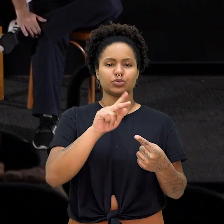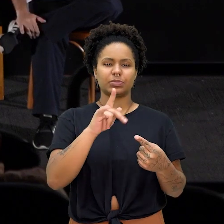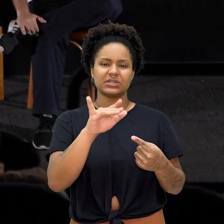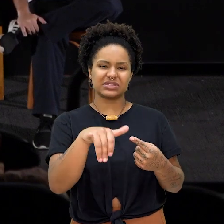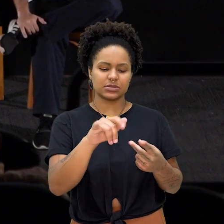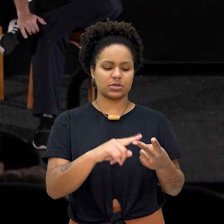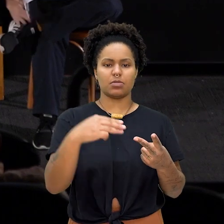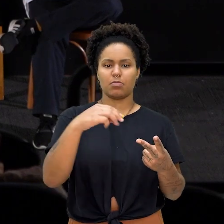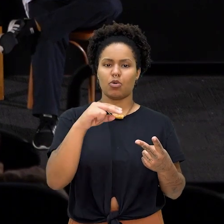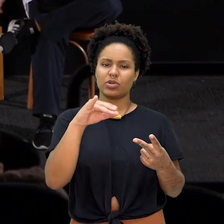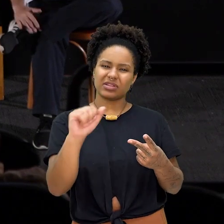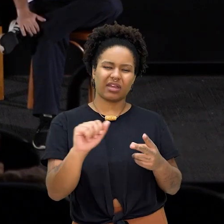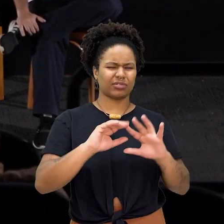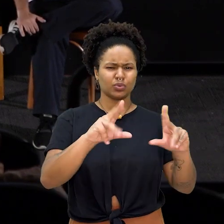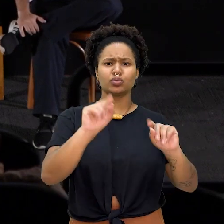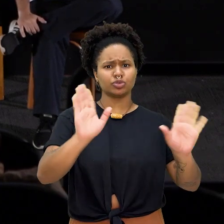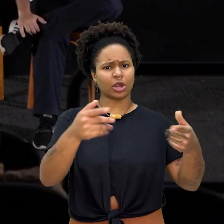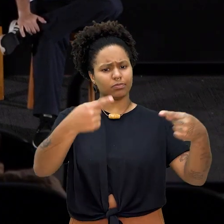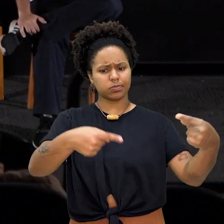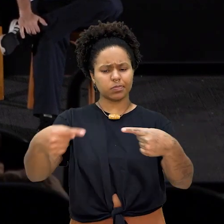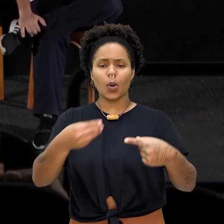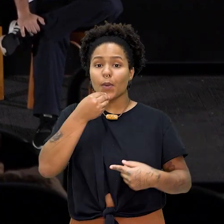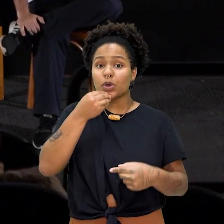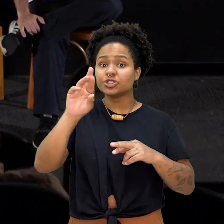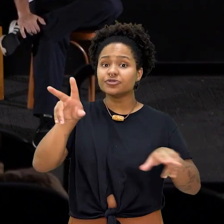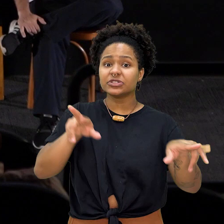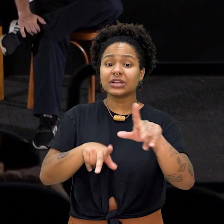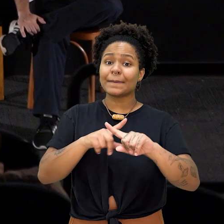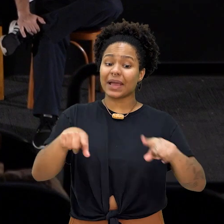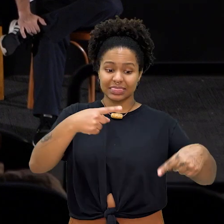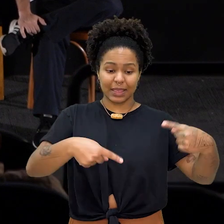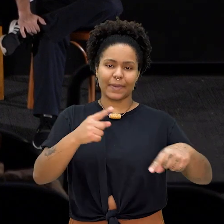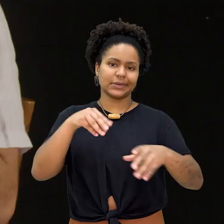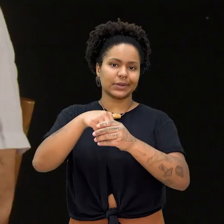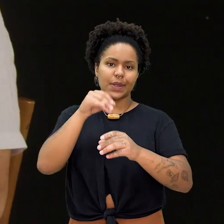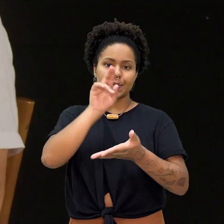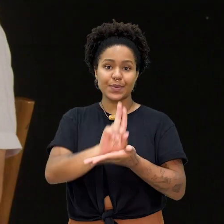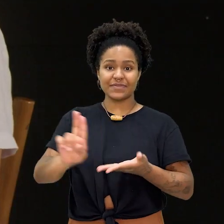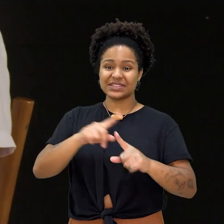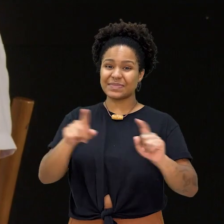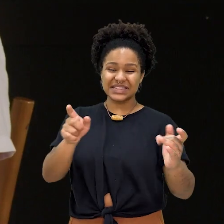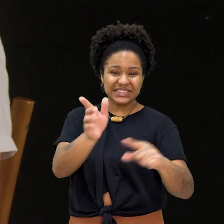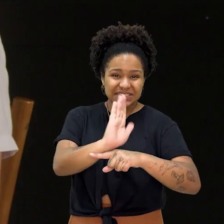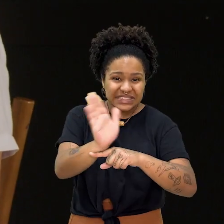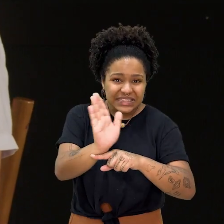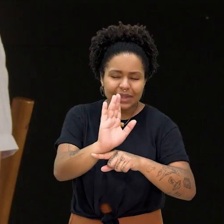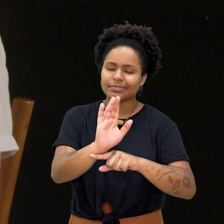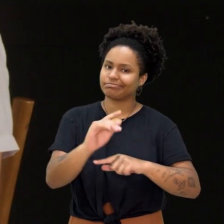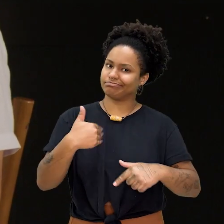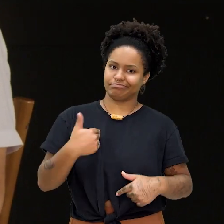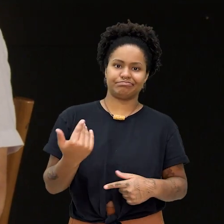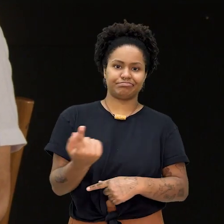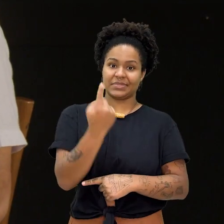todos nós já fizemos debates. O Suplicy, com certeza, já teve oportunidades diferentes, mas já fizemos debates desse tipo em universidade. Mas em cinema, para mim, é a